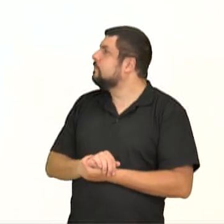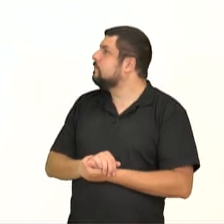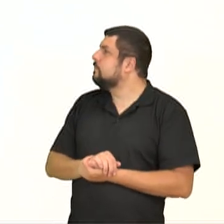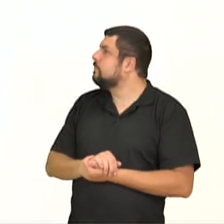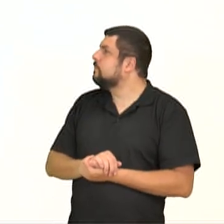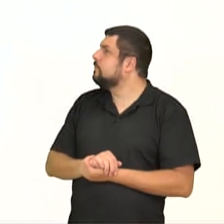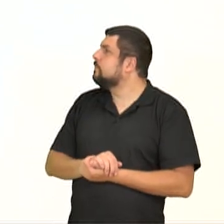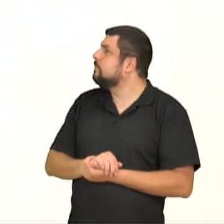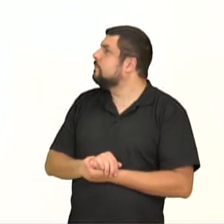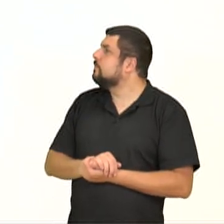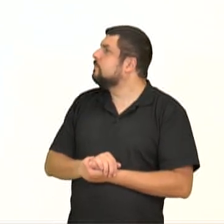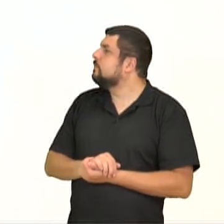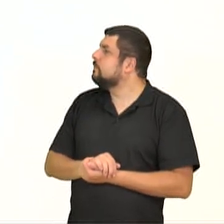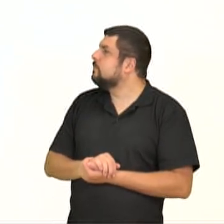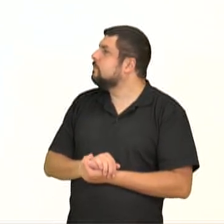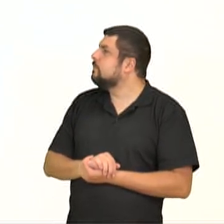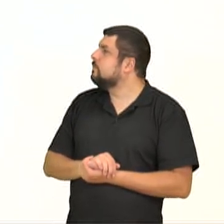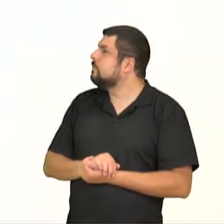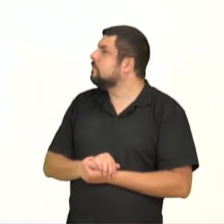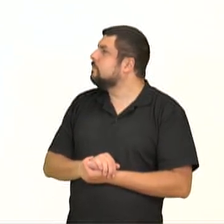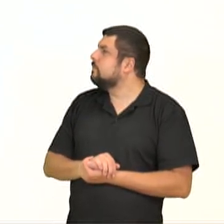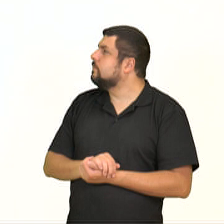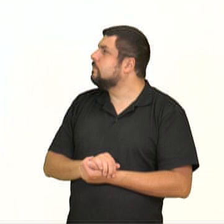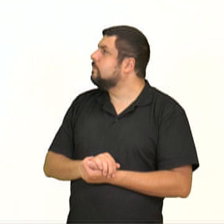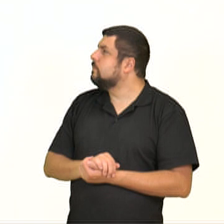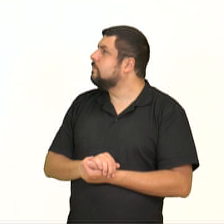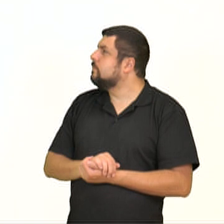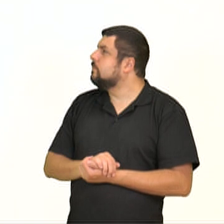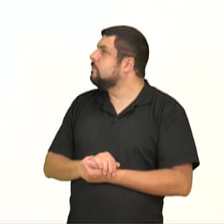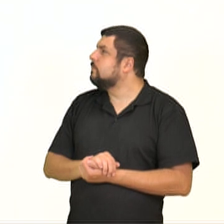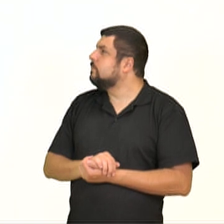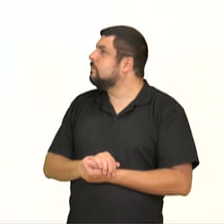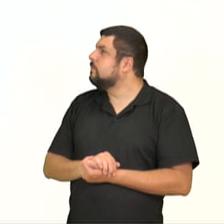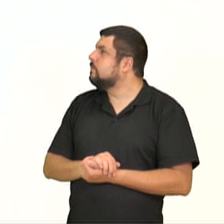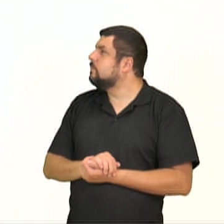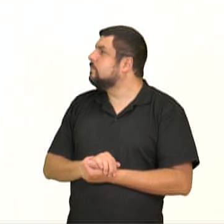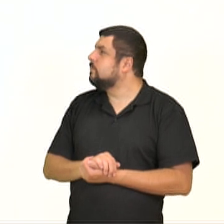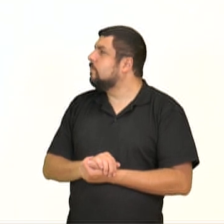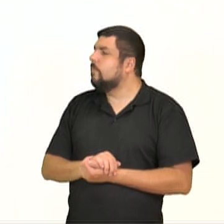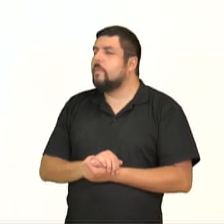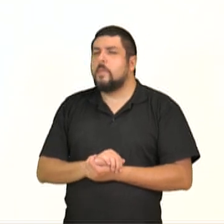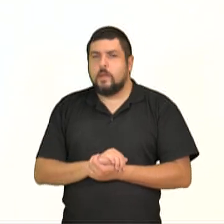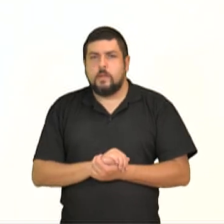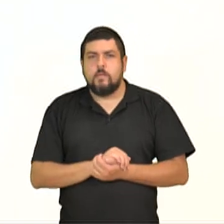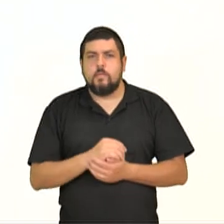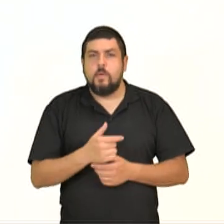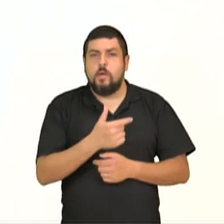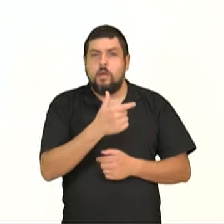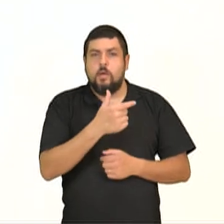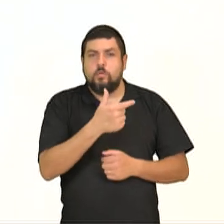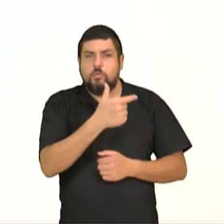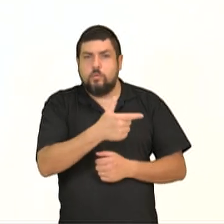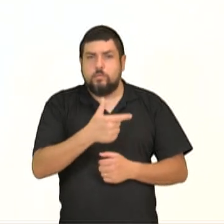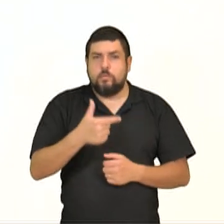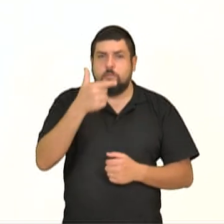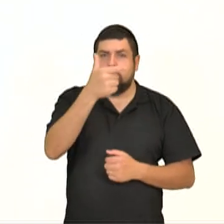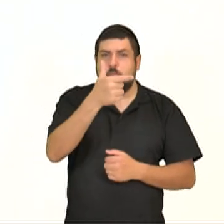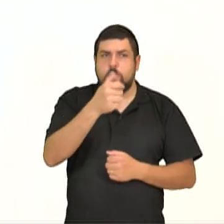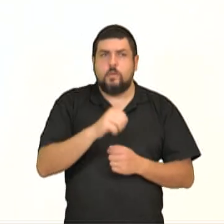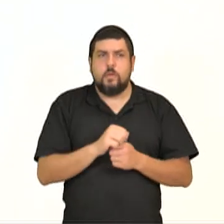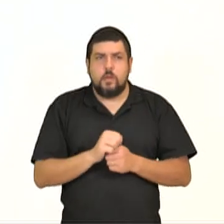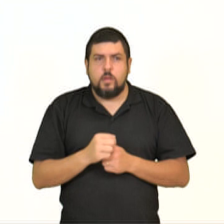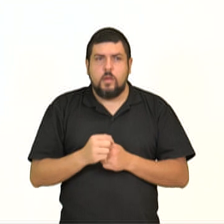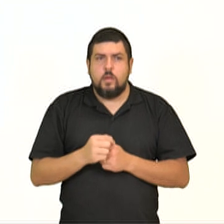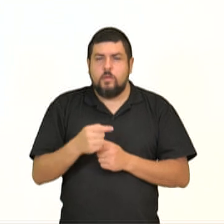A, nós vamos colocar o 1. E no lugar do C, nós vamos colocar o menos 3. Então, vai ser 2² menos 4 vezes 1 vezes